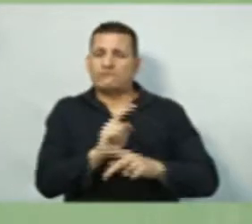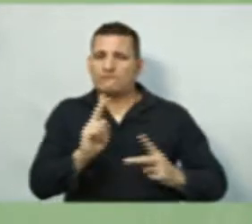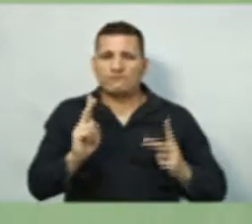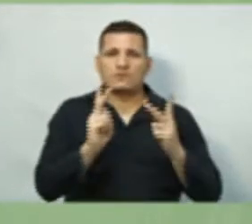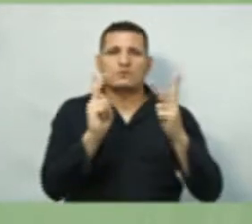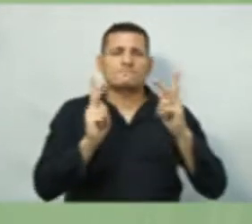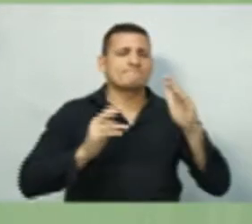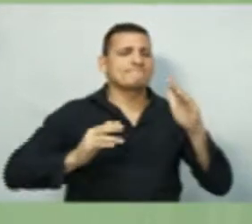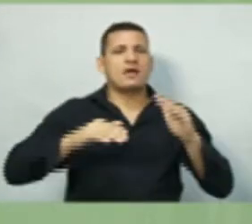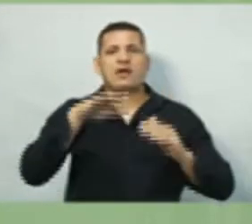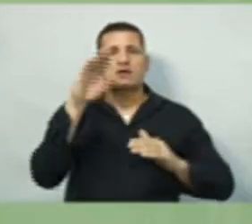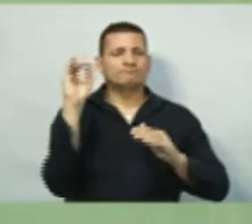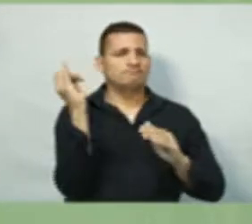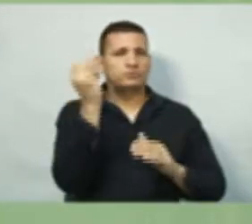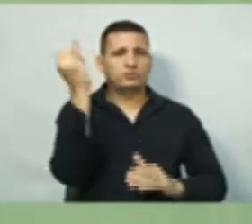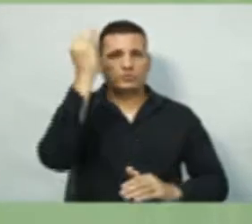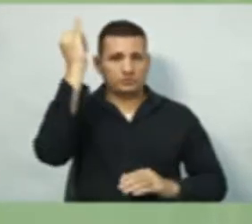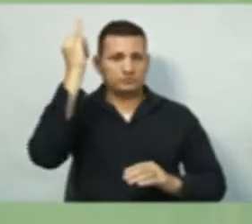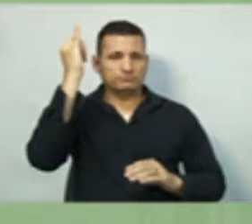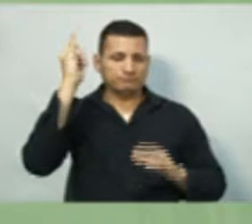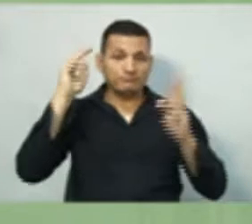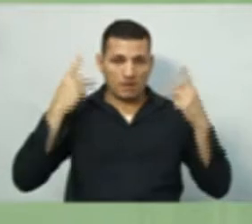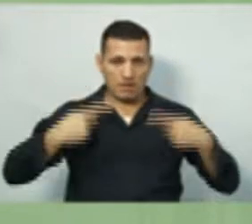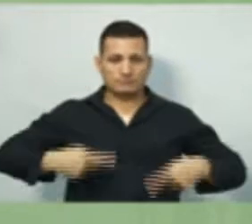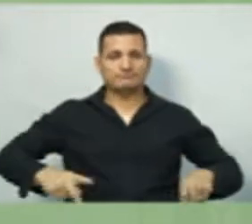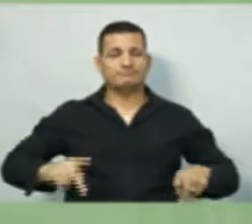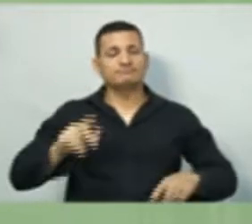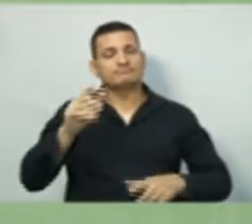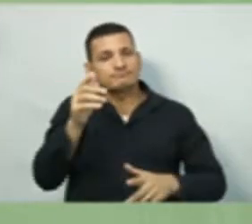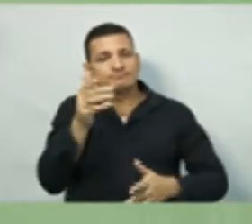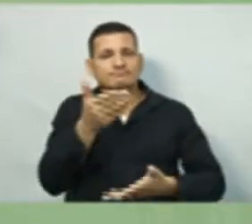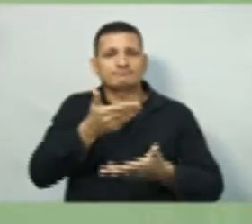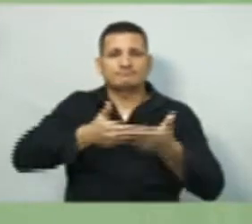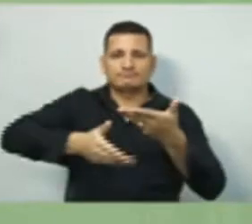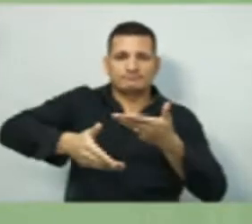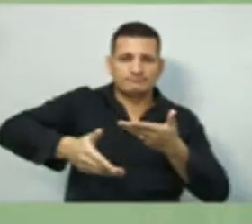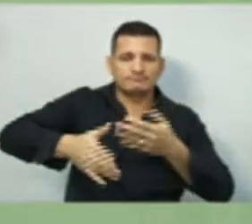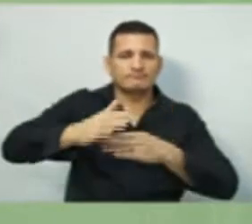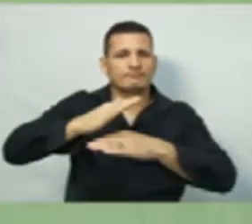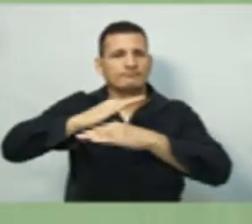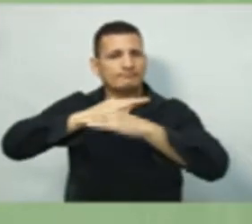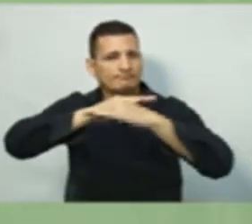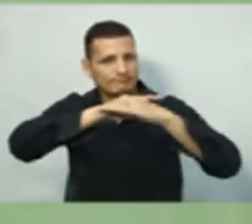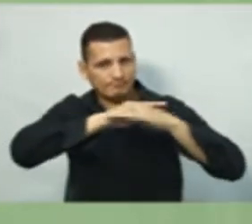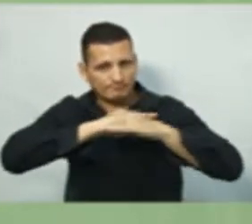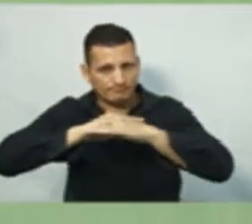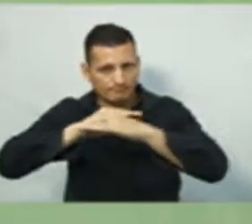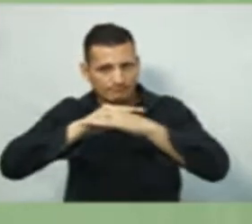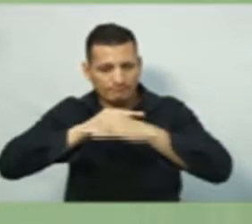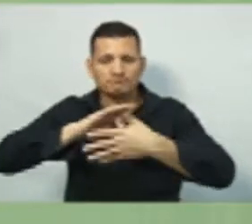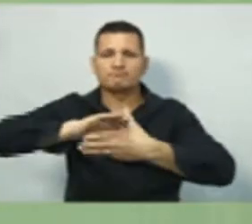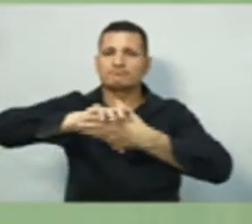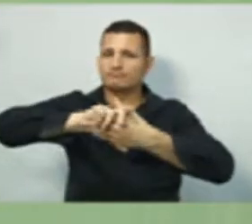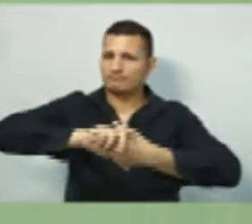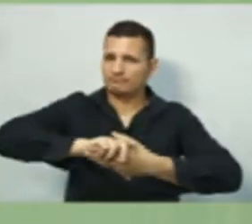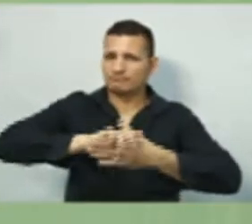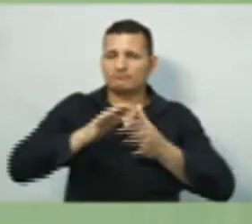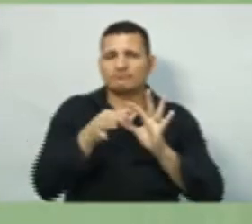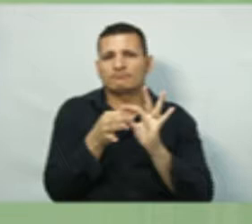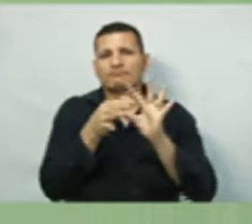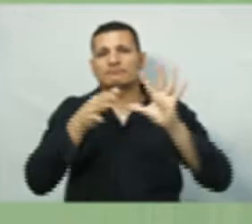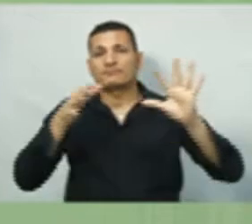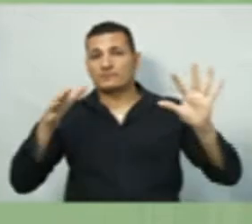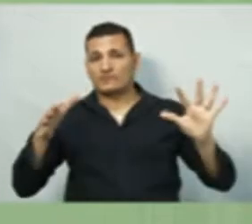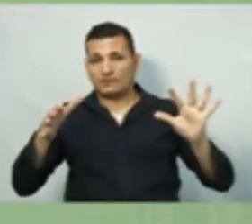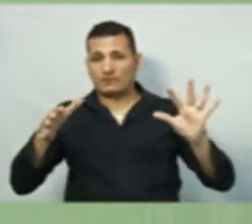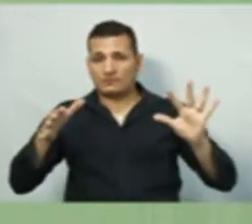humana, ou seja, a solidariedade, a igualdade, a fraternidade, a liberdade,